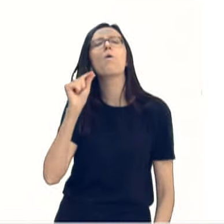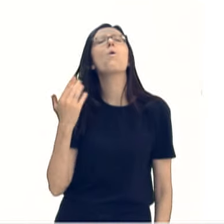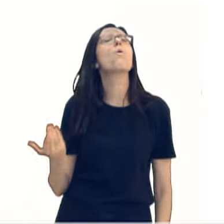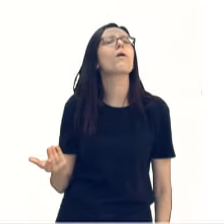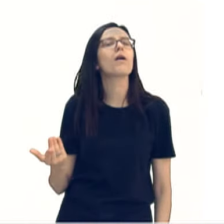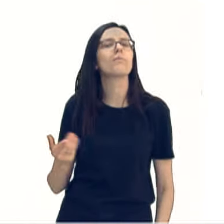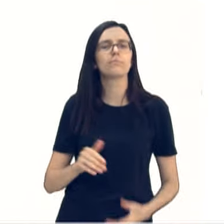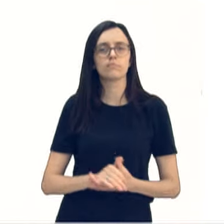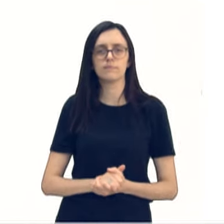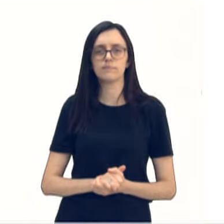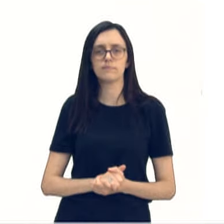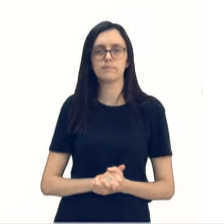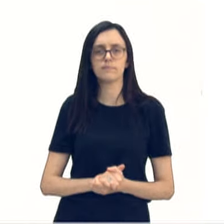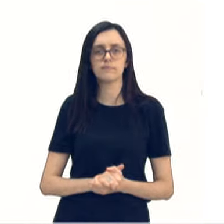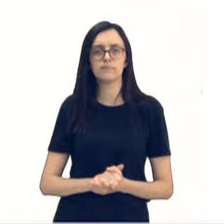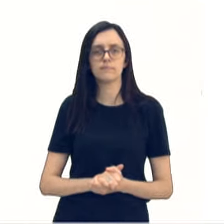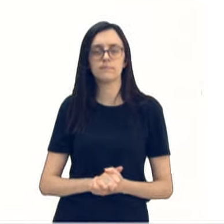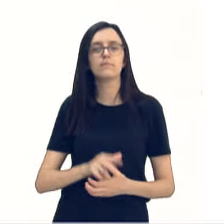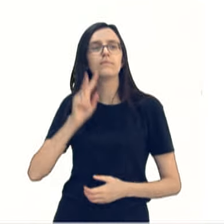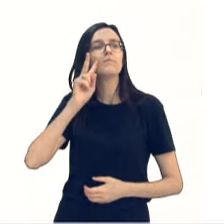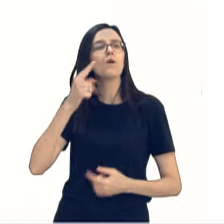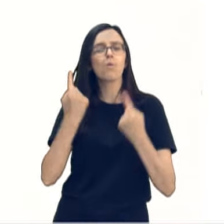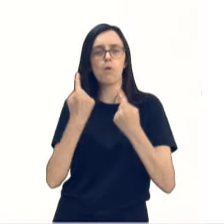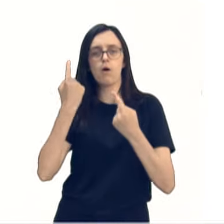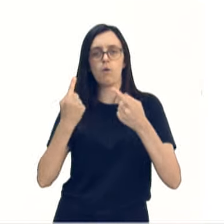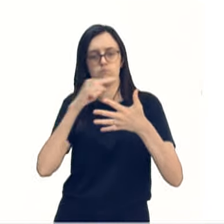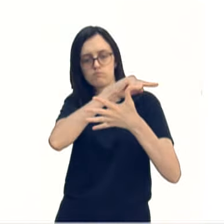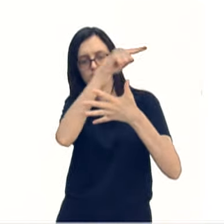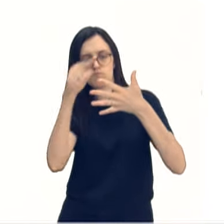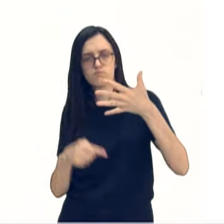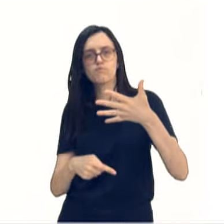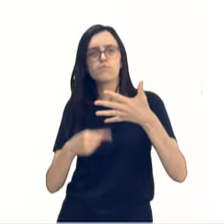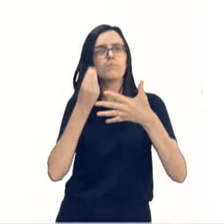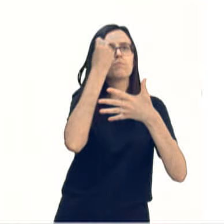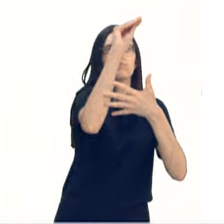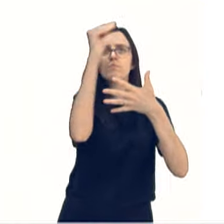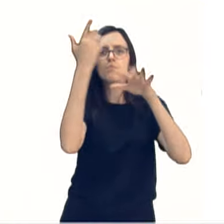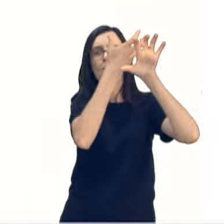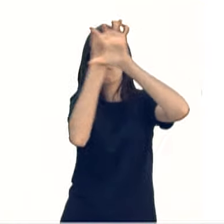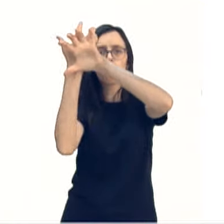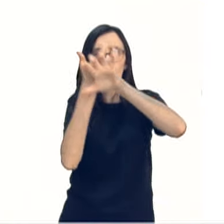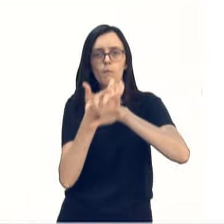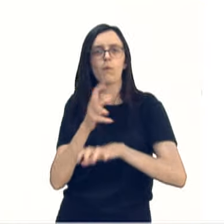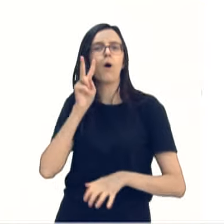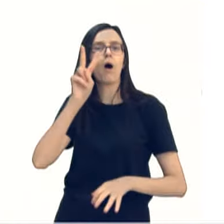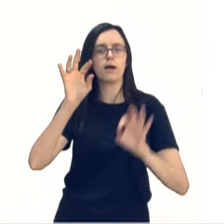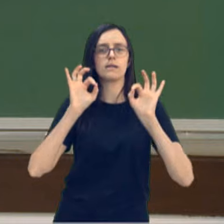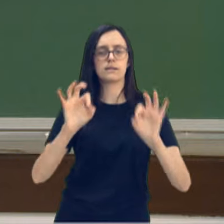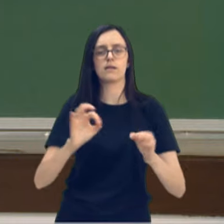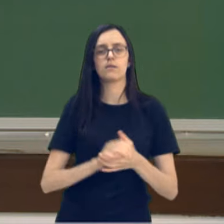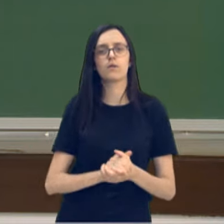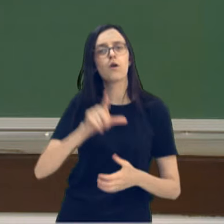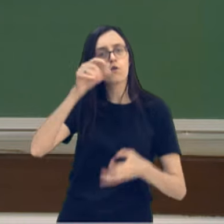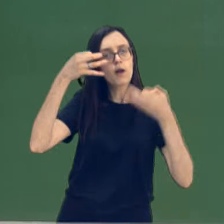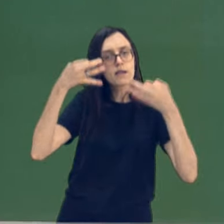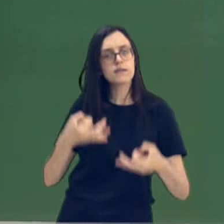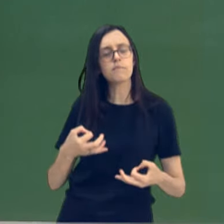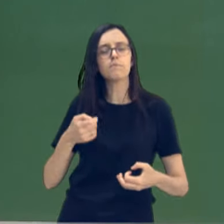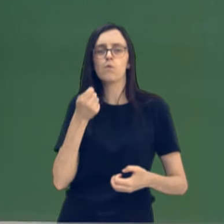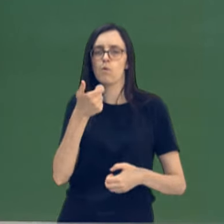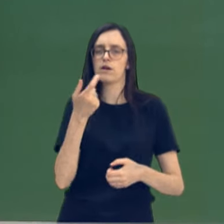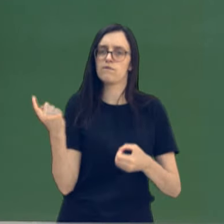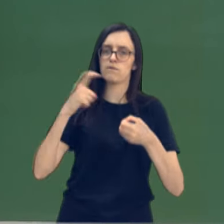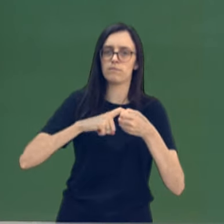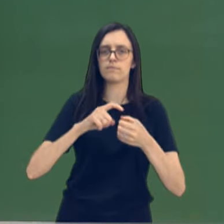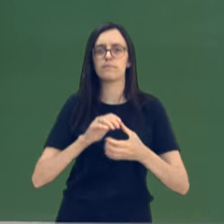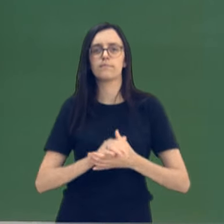partir de. Então, indique a alternativa que preenche de forma adequada as lacunas 1, 2 e 3. Escolham lá a correta e já continuamos a